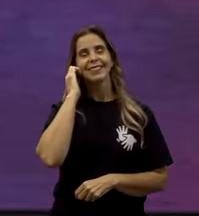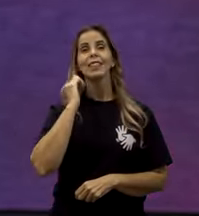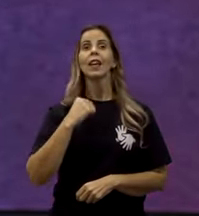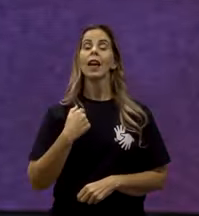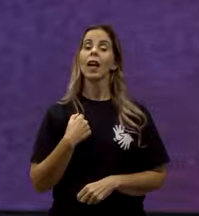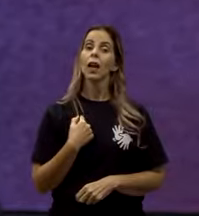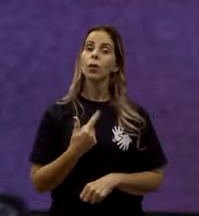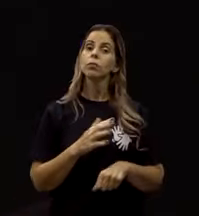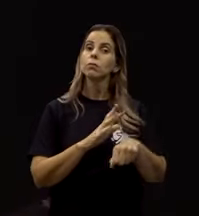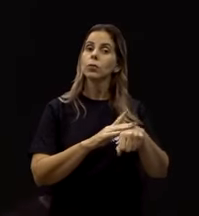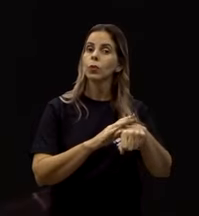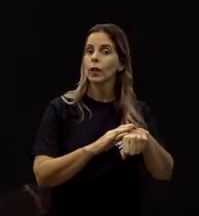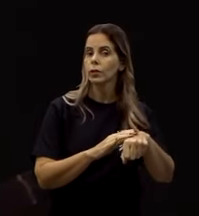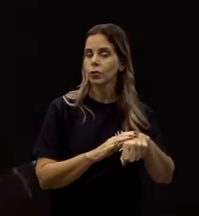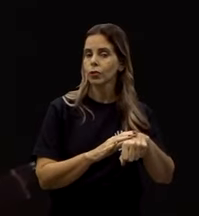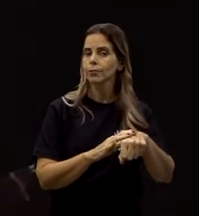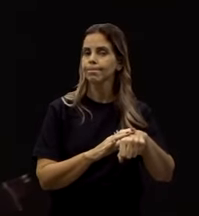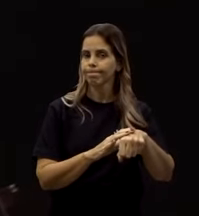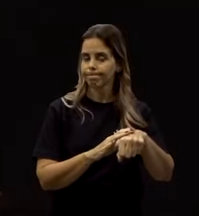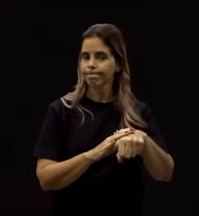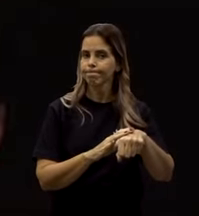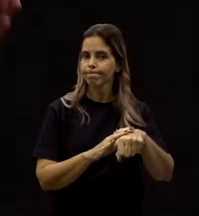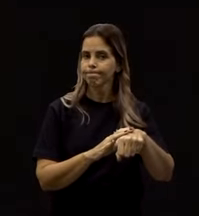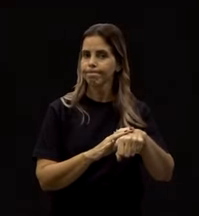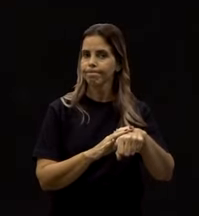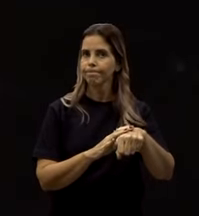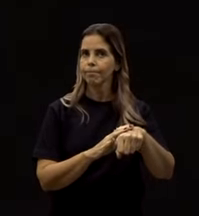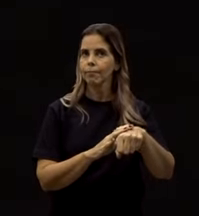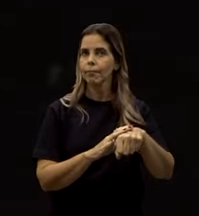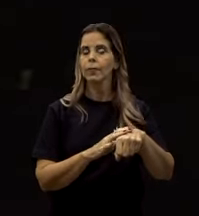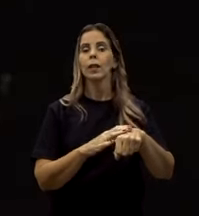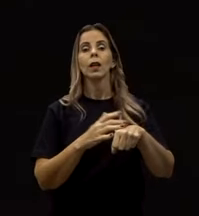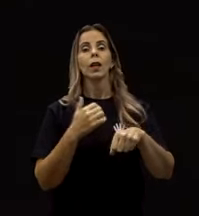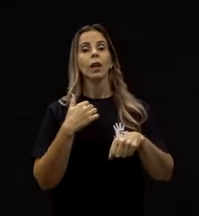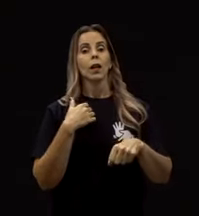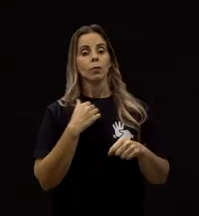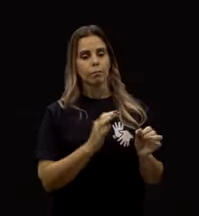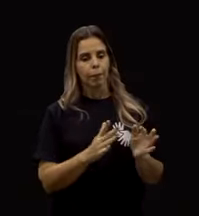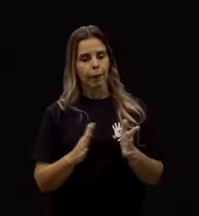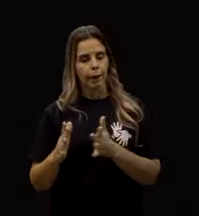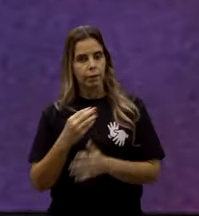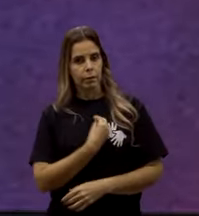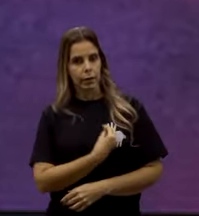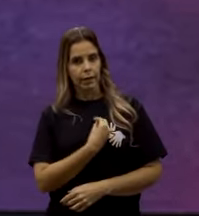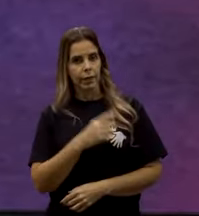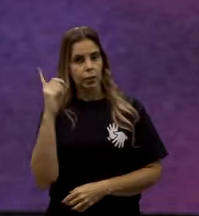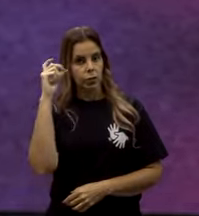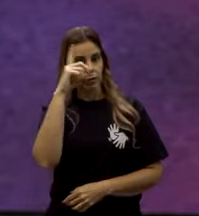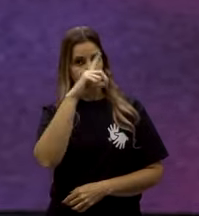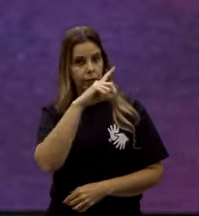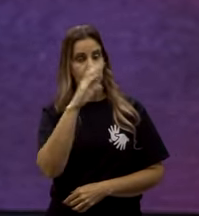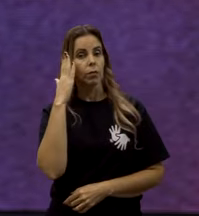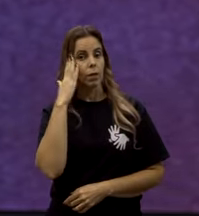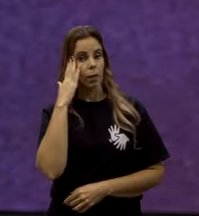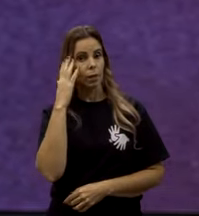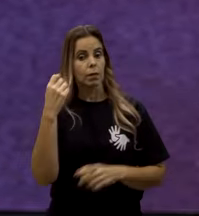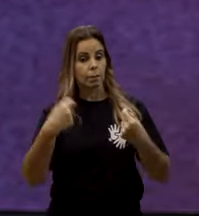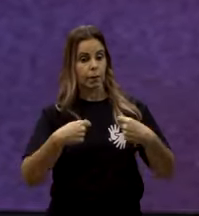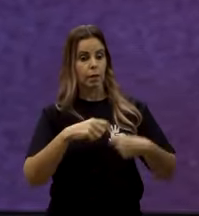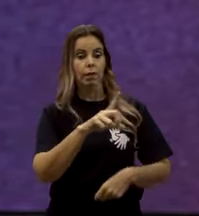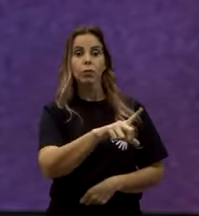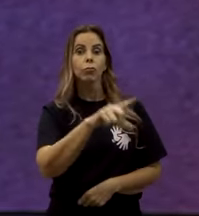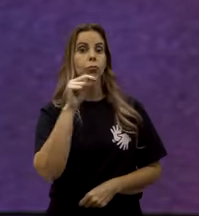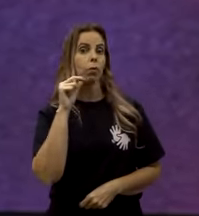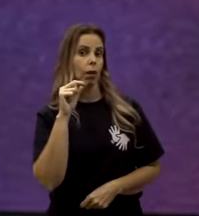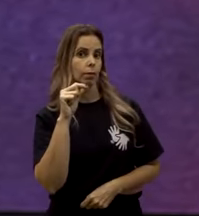muito me deu muito prejuízo 2018 eu vivi uma fase muito difícil eu sabia que eu tinha que tomar decisões eu não tomava